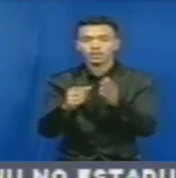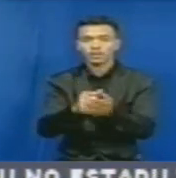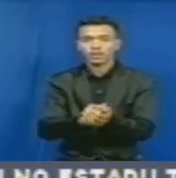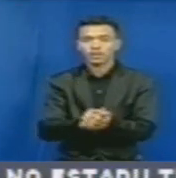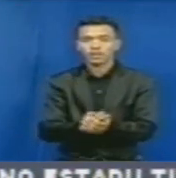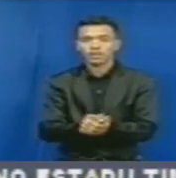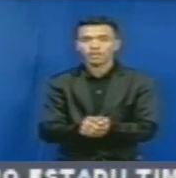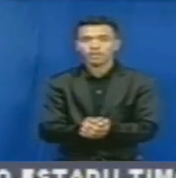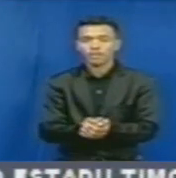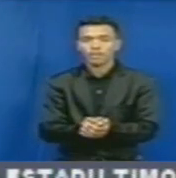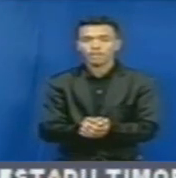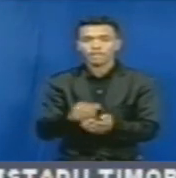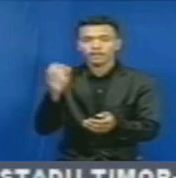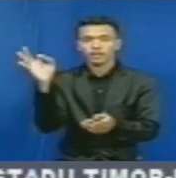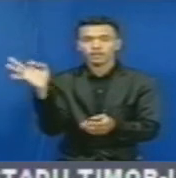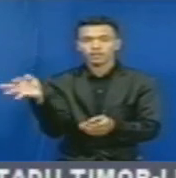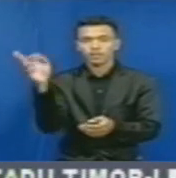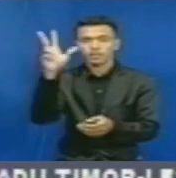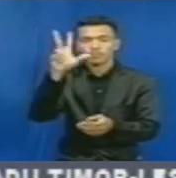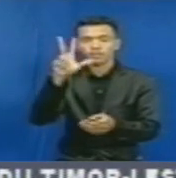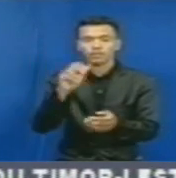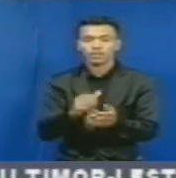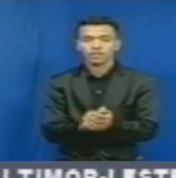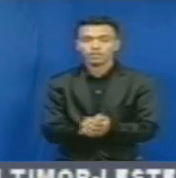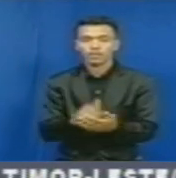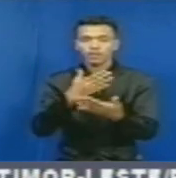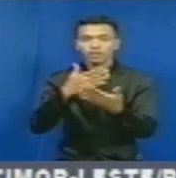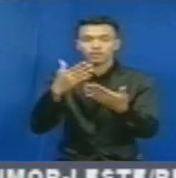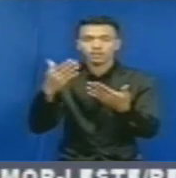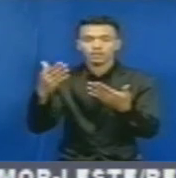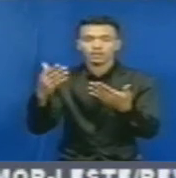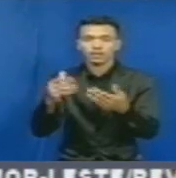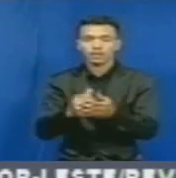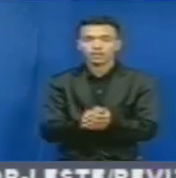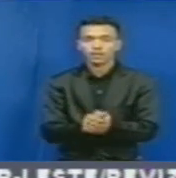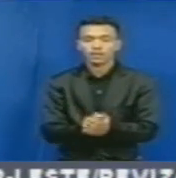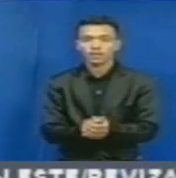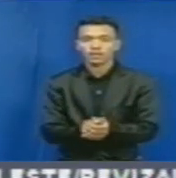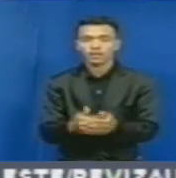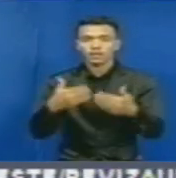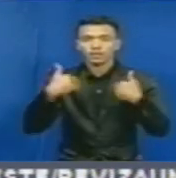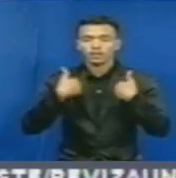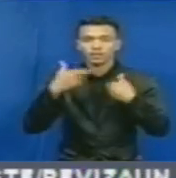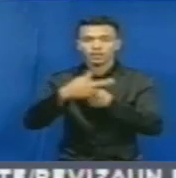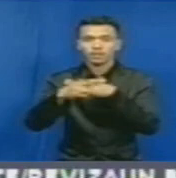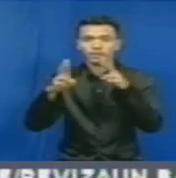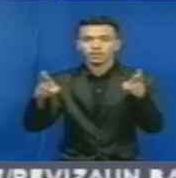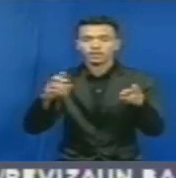no Koto, tonelada Cia Nulure Singtolo. Essas são necessidades básicas que iracané. E ona armazém